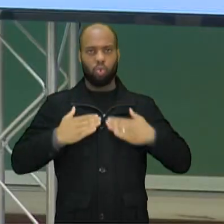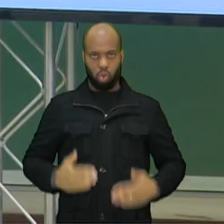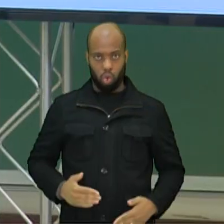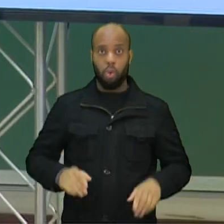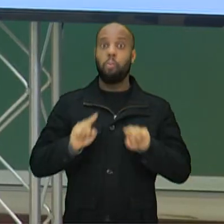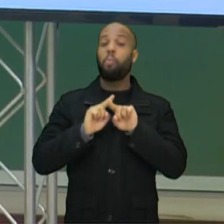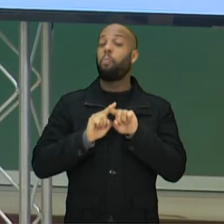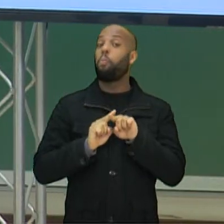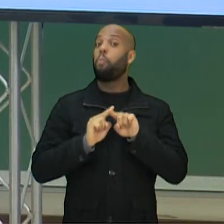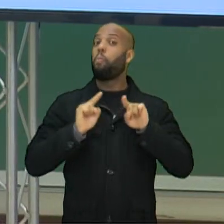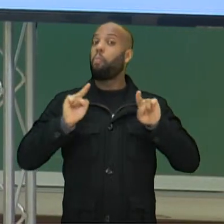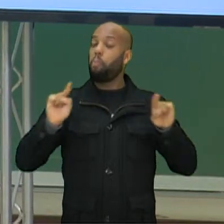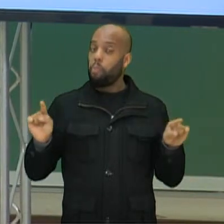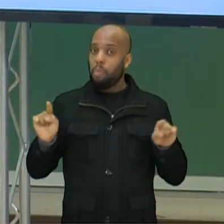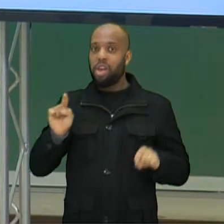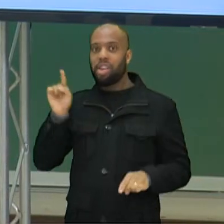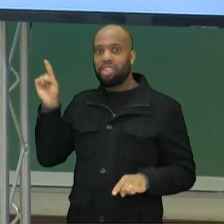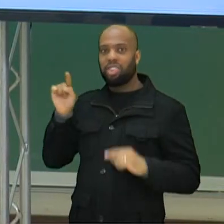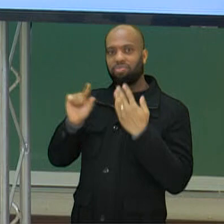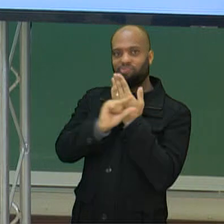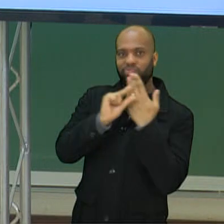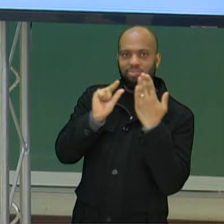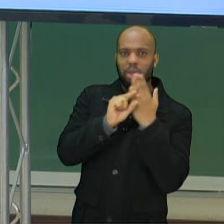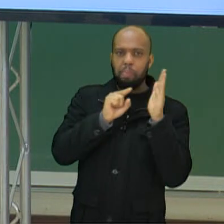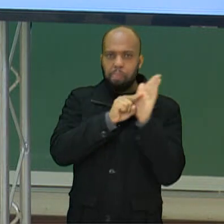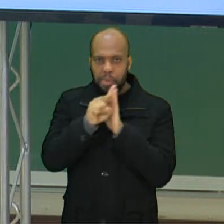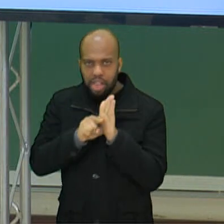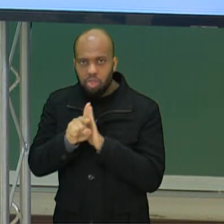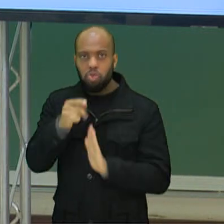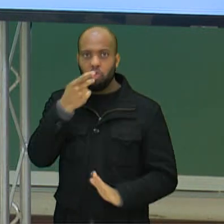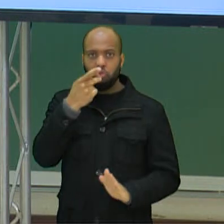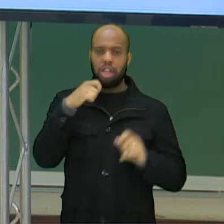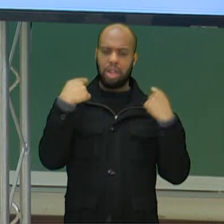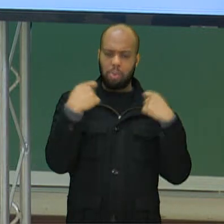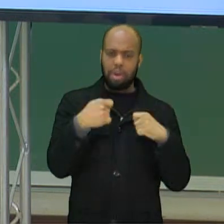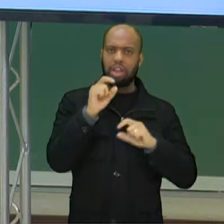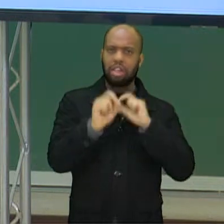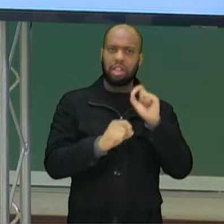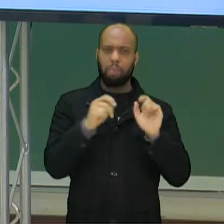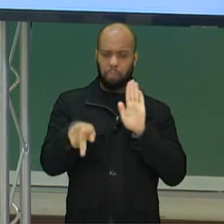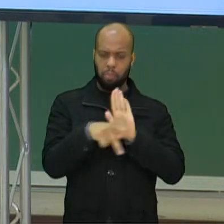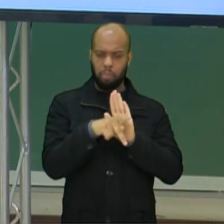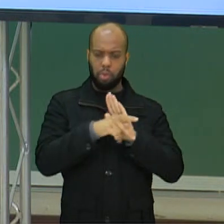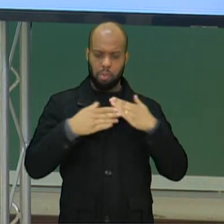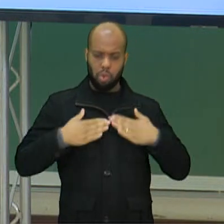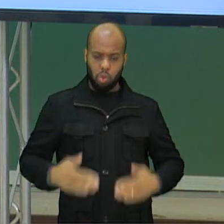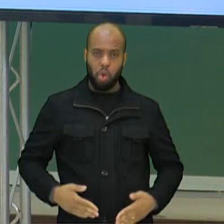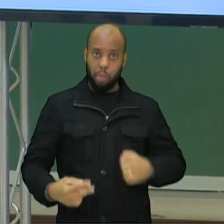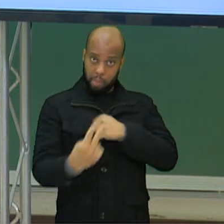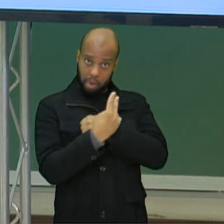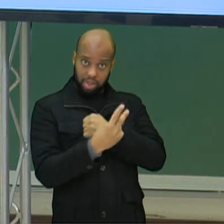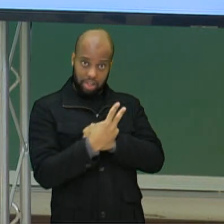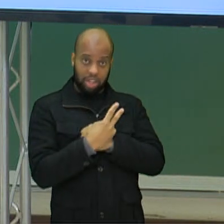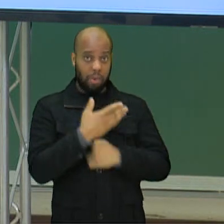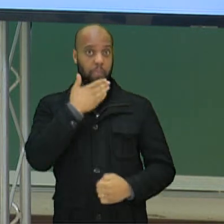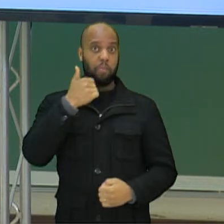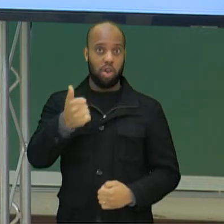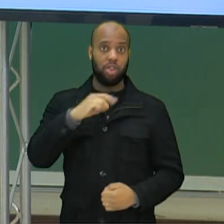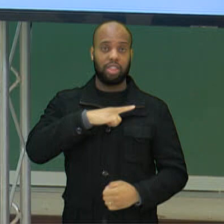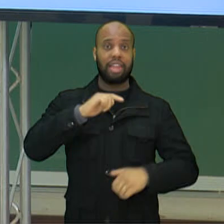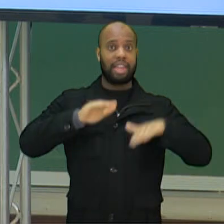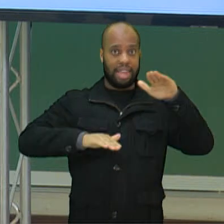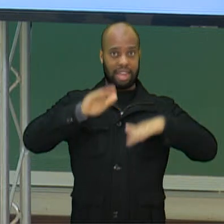tanto, eles apontam que o equilíbrio, ou seja, para você ter um fortalecimento do sistema imunológico, é importante que você tenha um equilíbrio